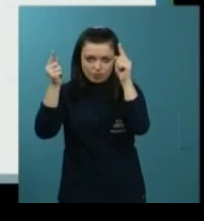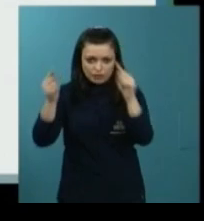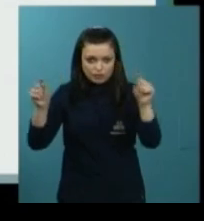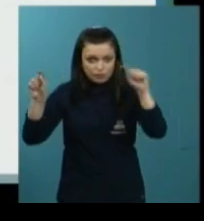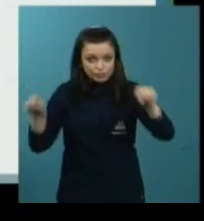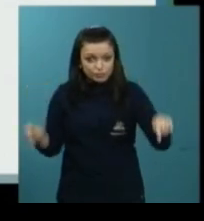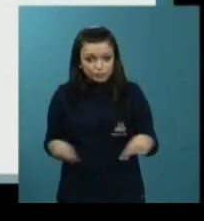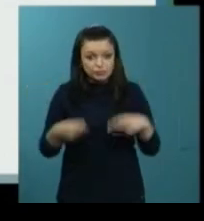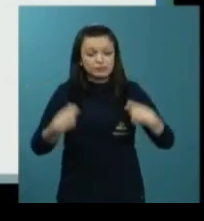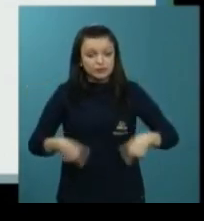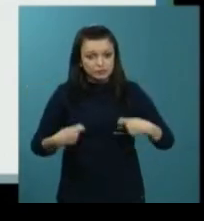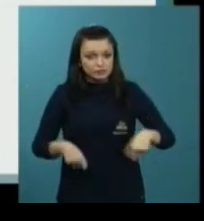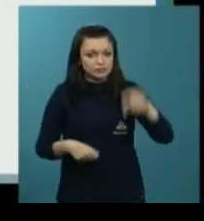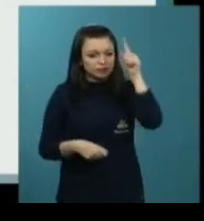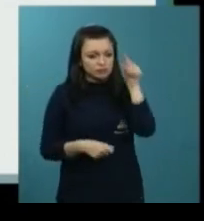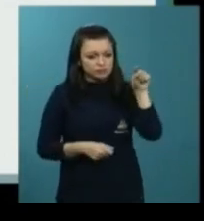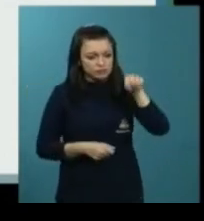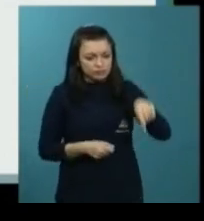é um conjunto